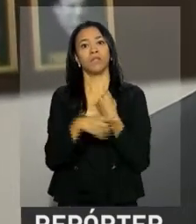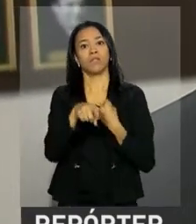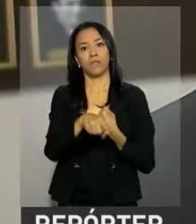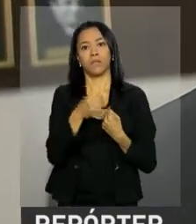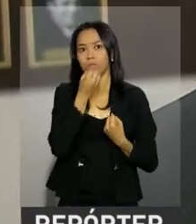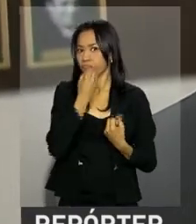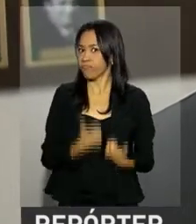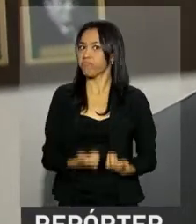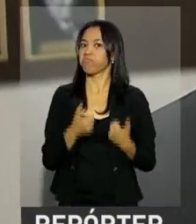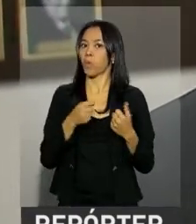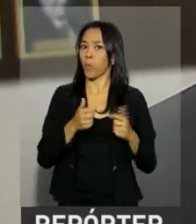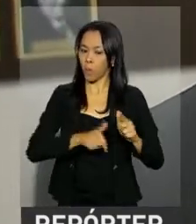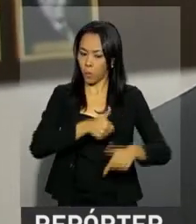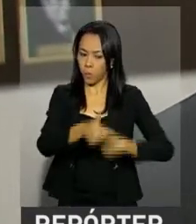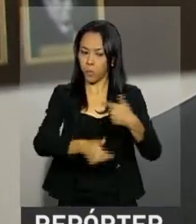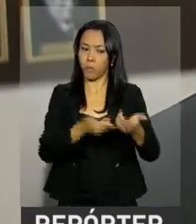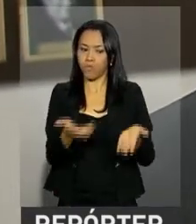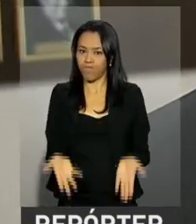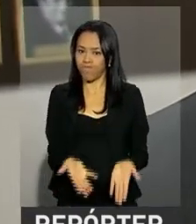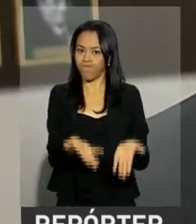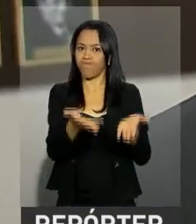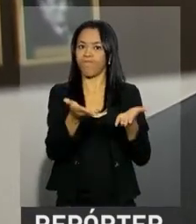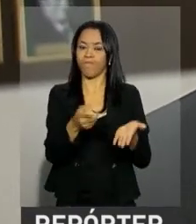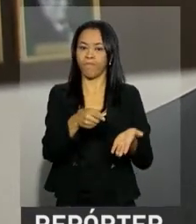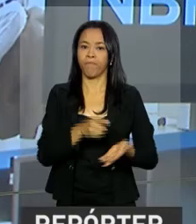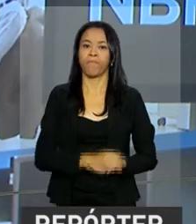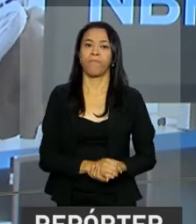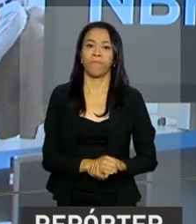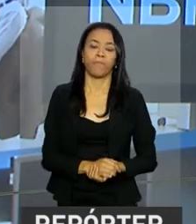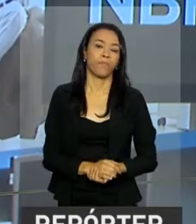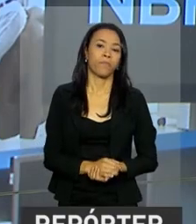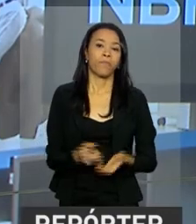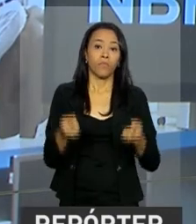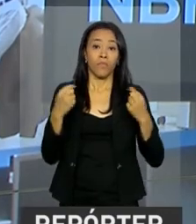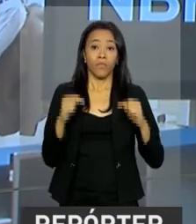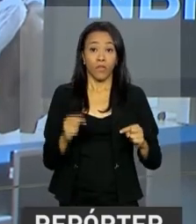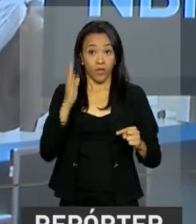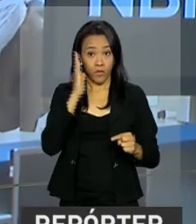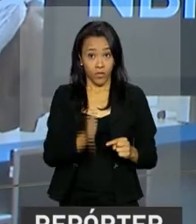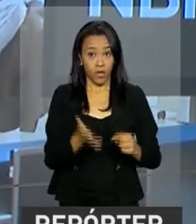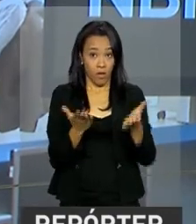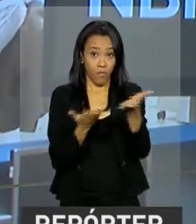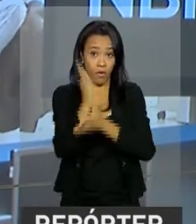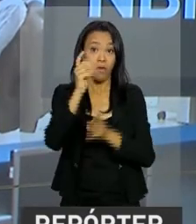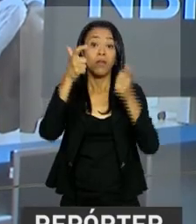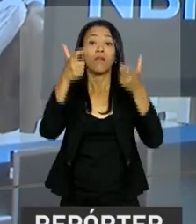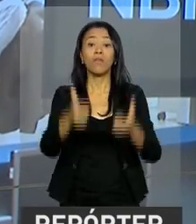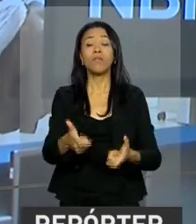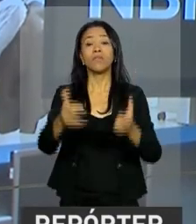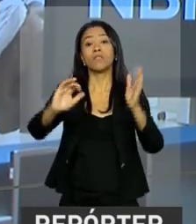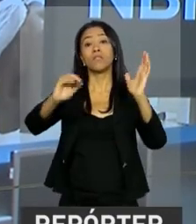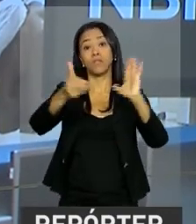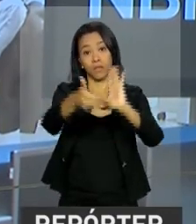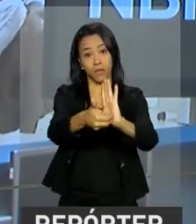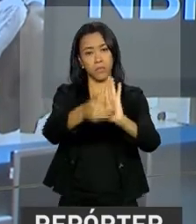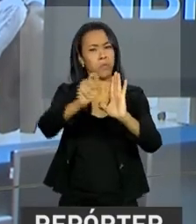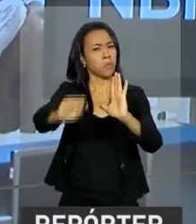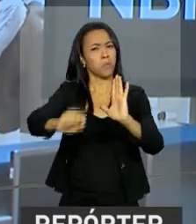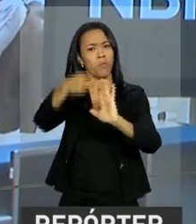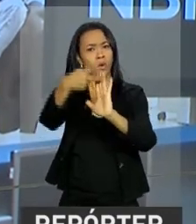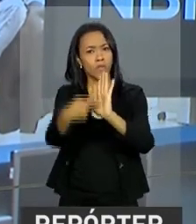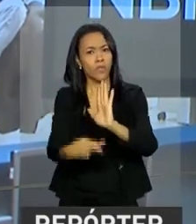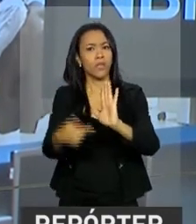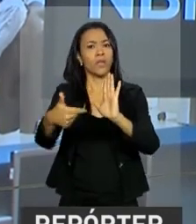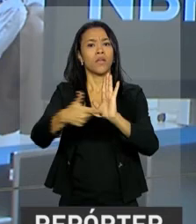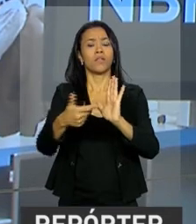entende que é o tipo de um ganha-ganha do desenvolvimento sustentável. E foi aprovado na Câmara dos Deputados o projeto que